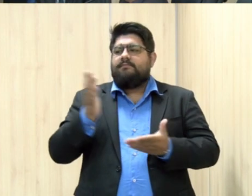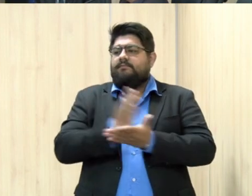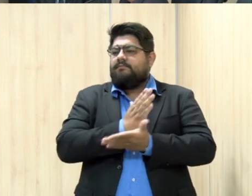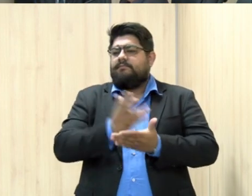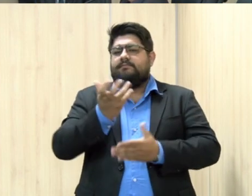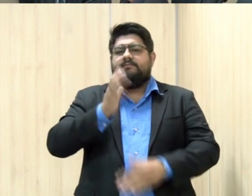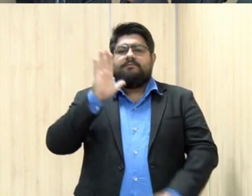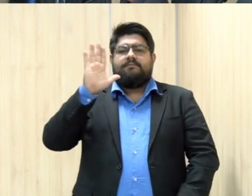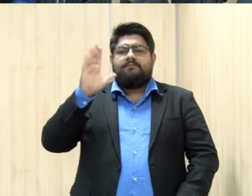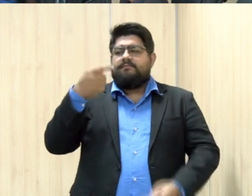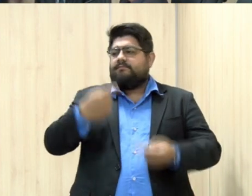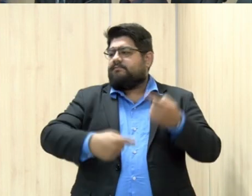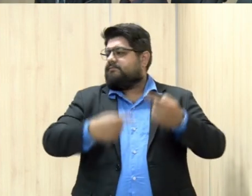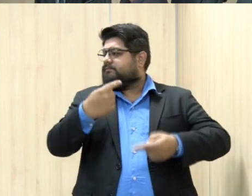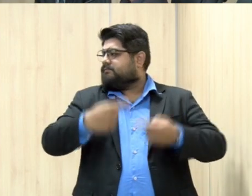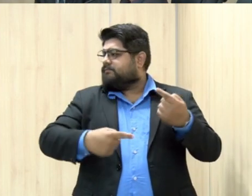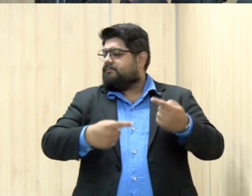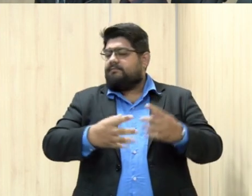discutir